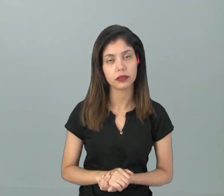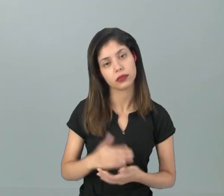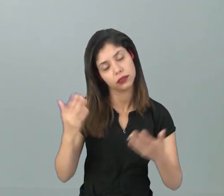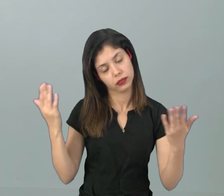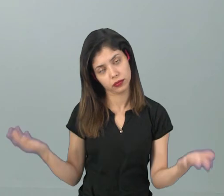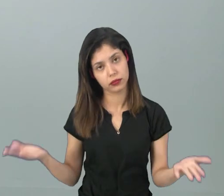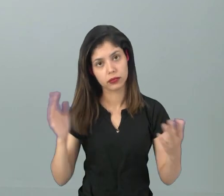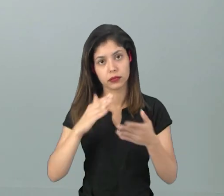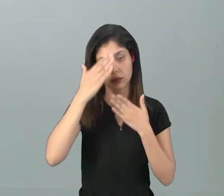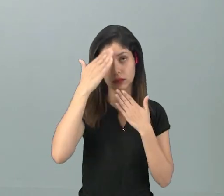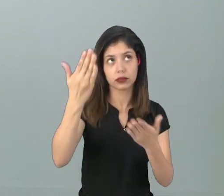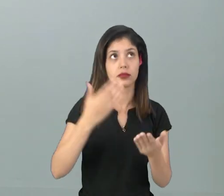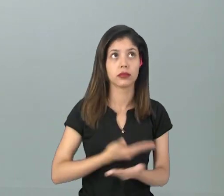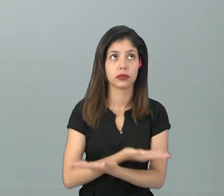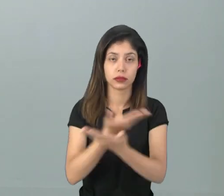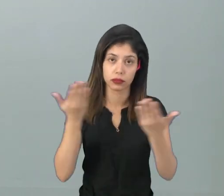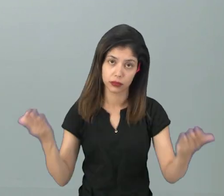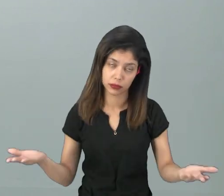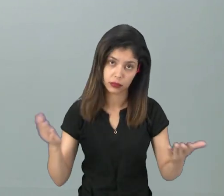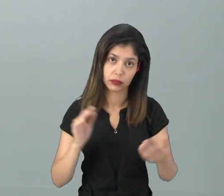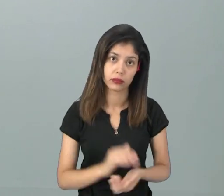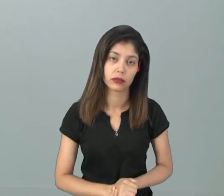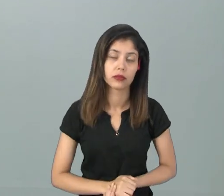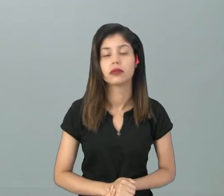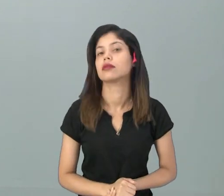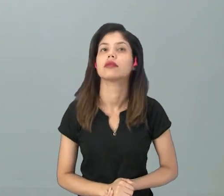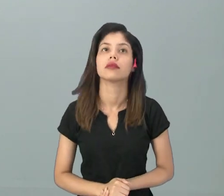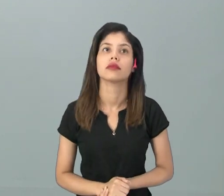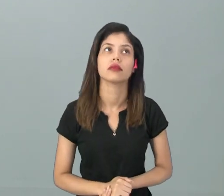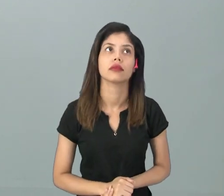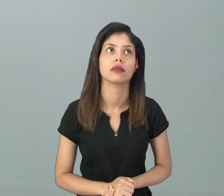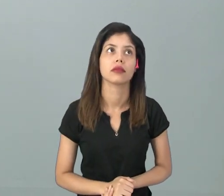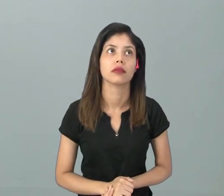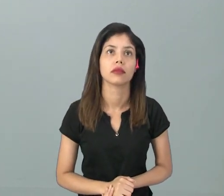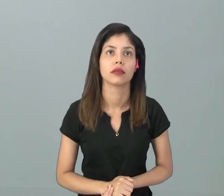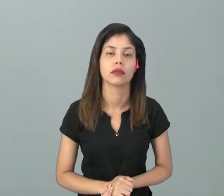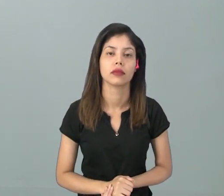Então, pessoal, eu quero agradecer pela atenção de todos, tá? Essa